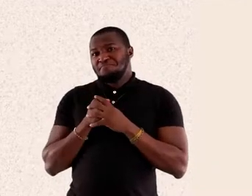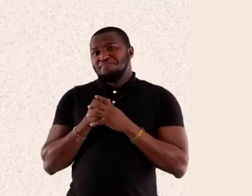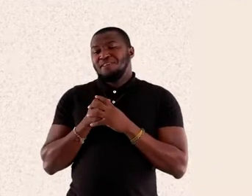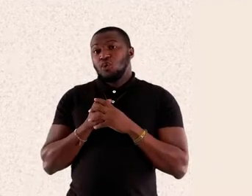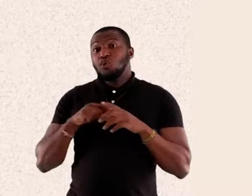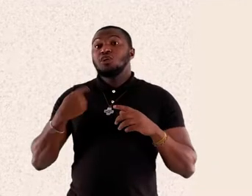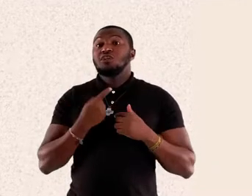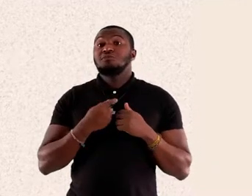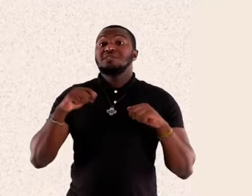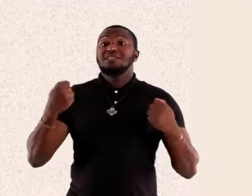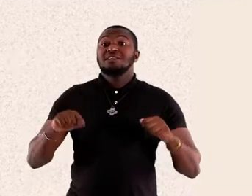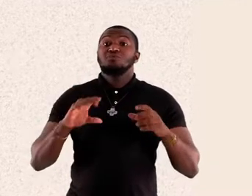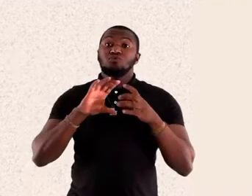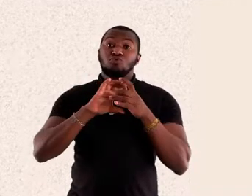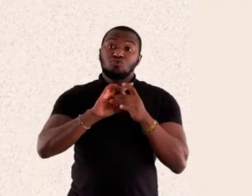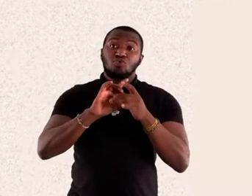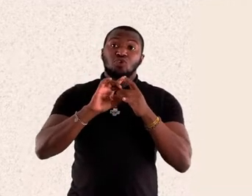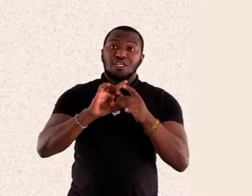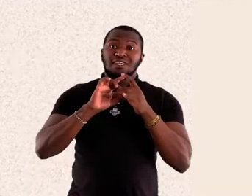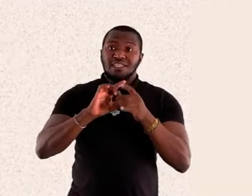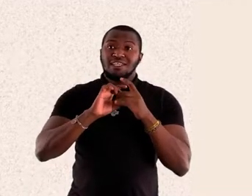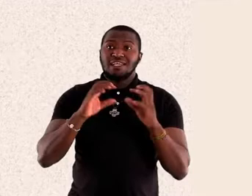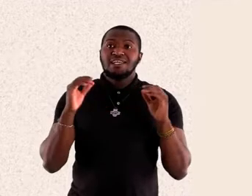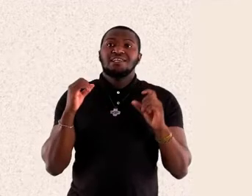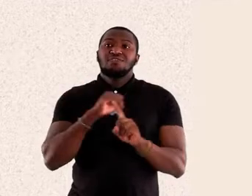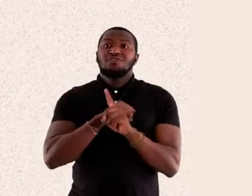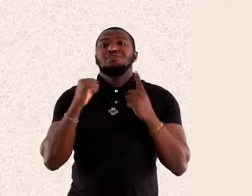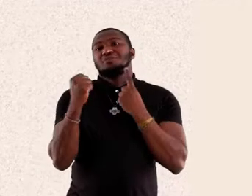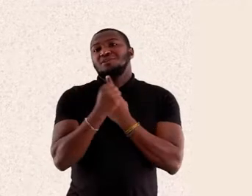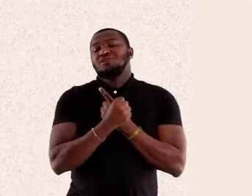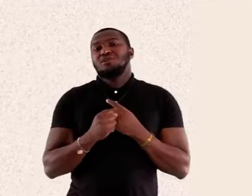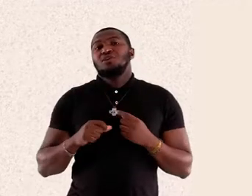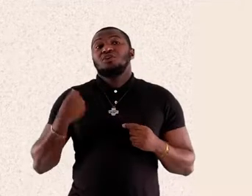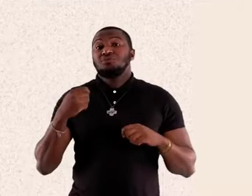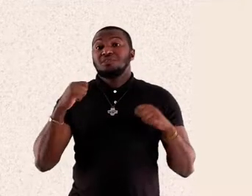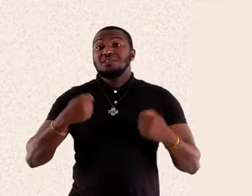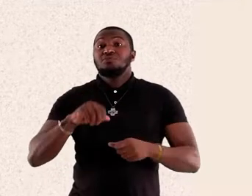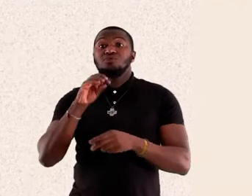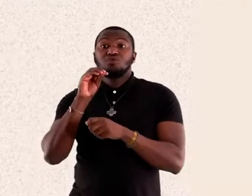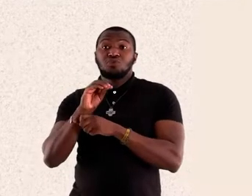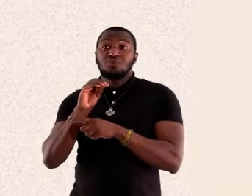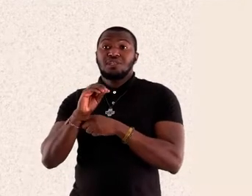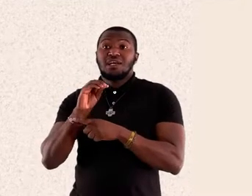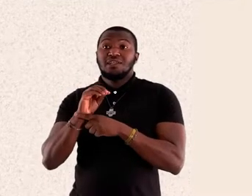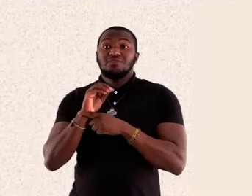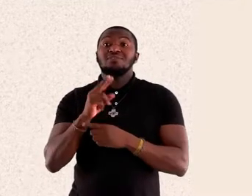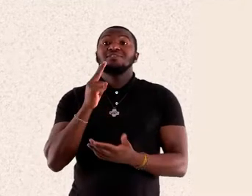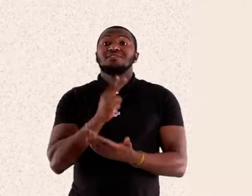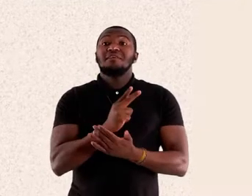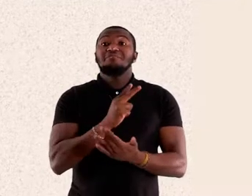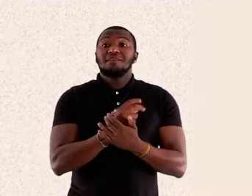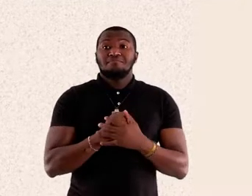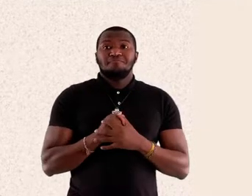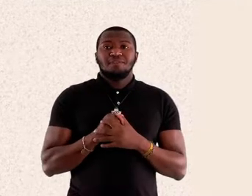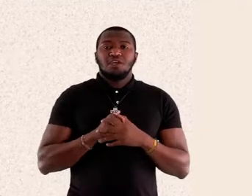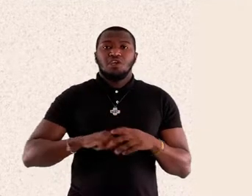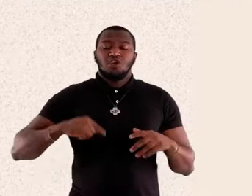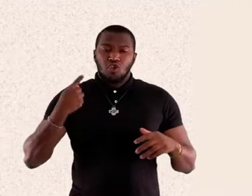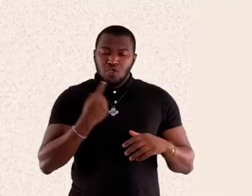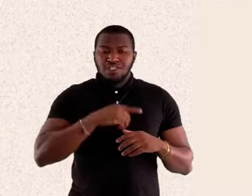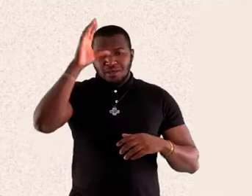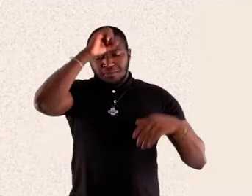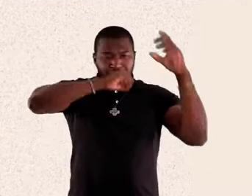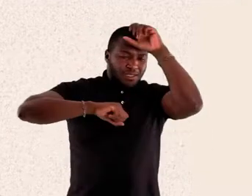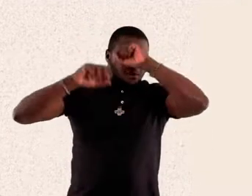precisamos de cuidado por muito tempo nós precisamos ter cuidados e Nós aprendemos a ser humanos